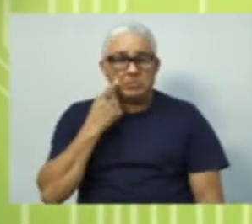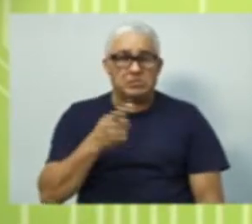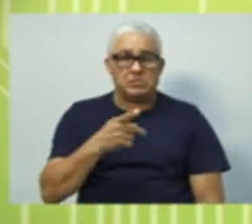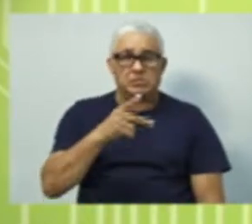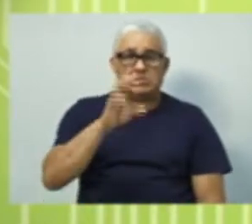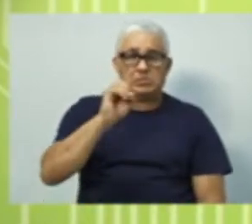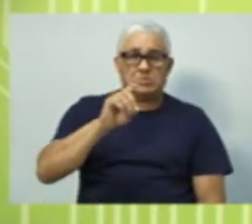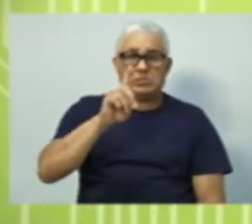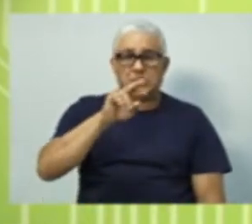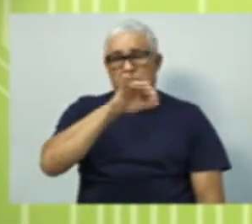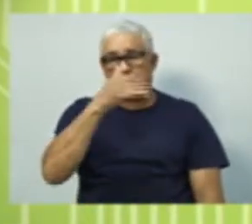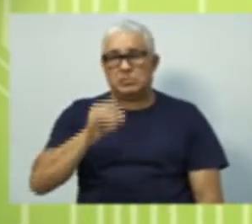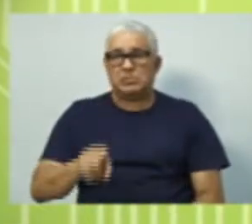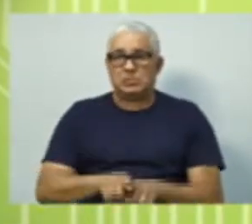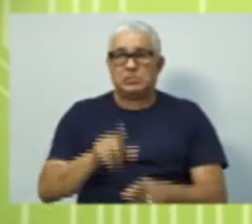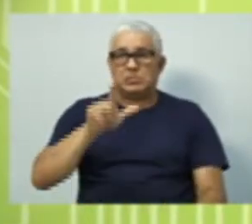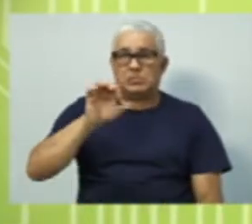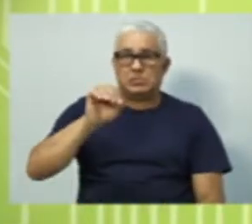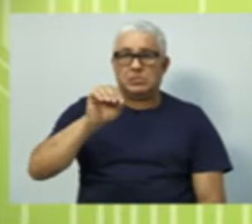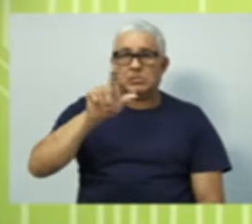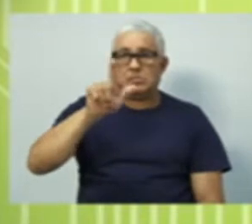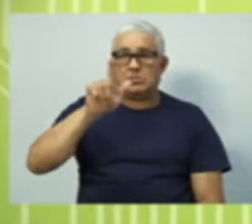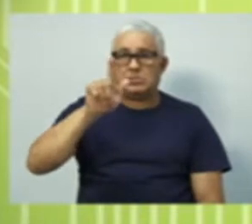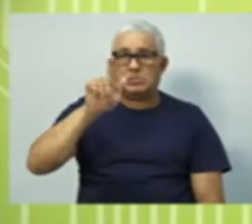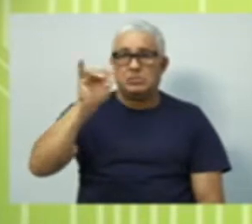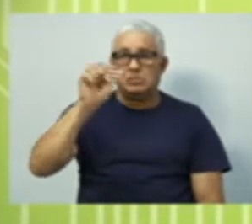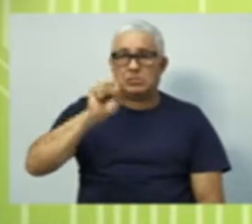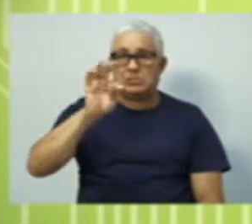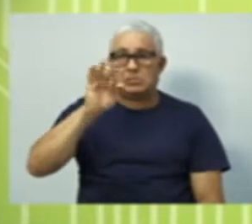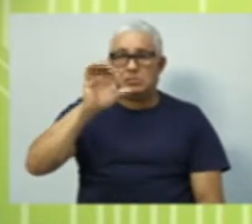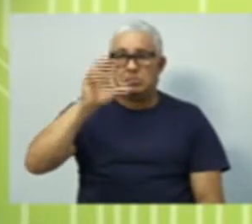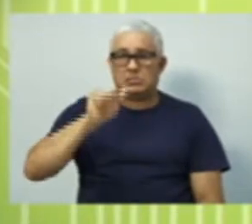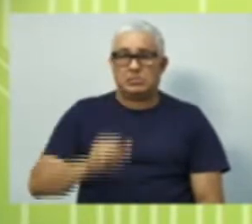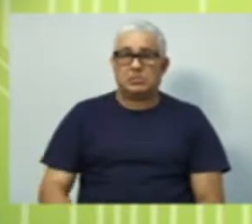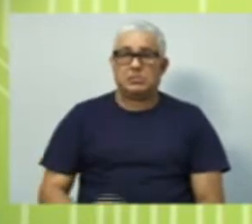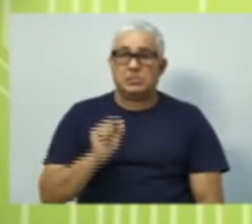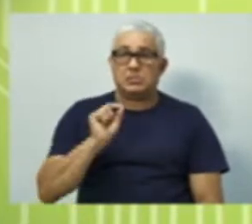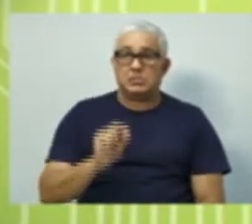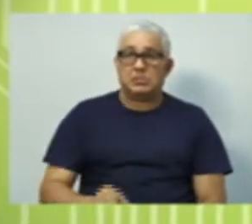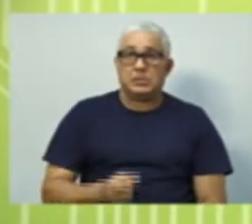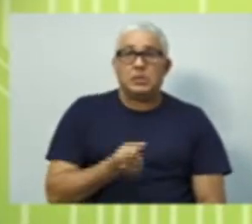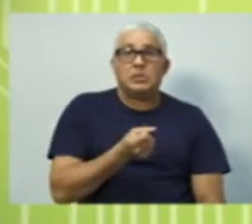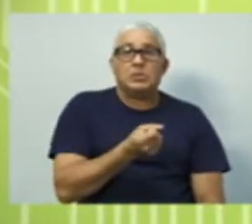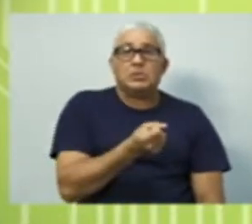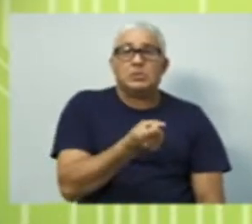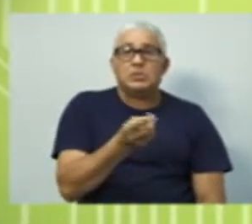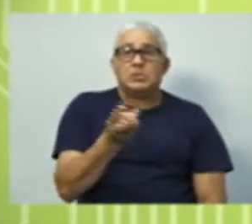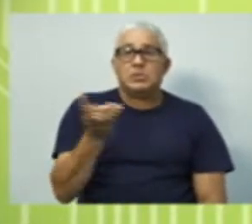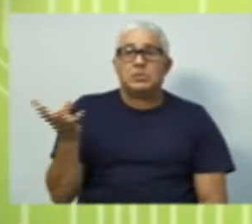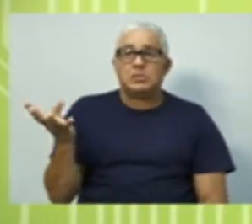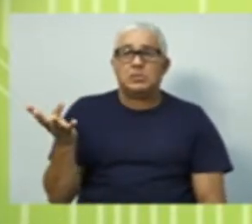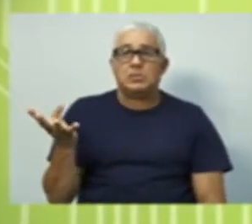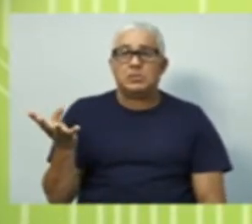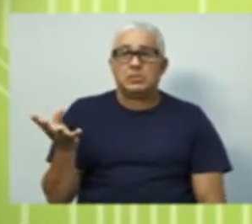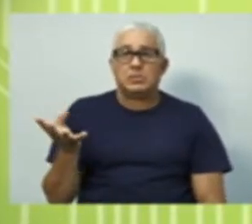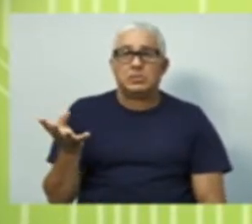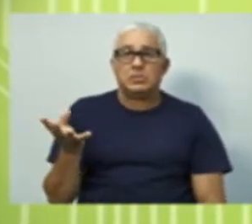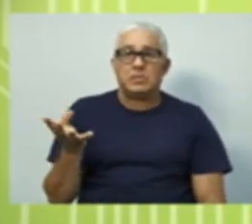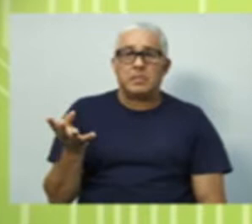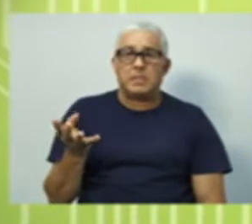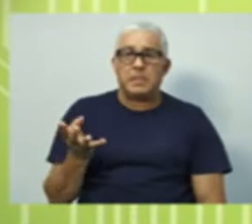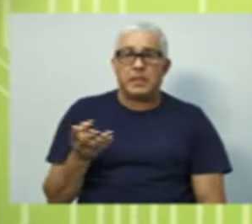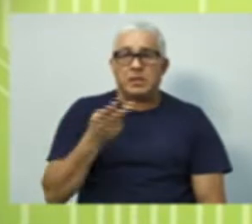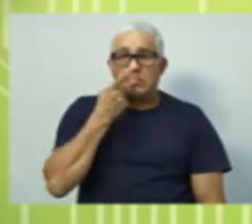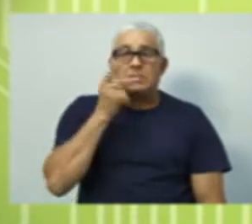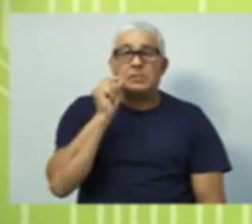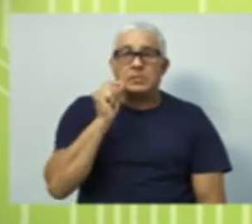produção, mexe com a parte de logística. Então, é uma expressão quantitativa. Quando eu trato de quantitativa, eu estou